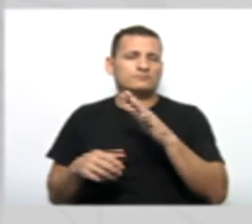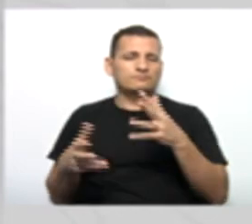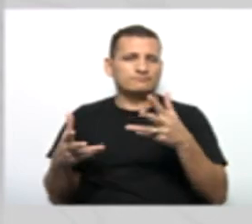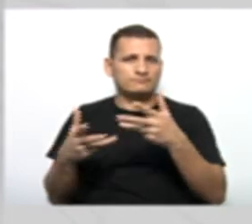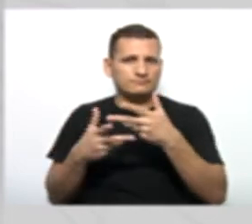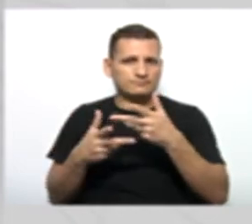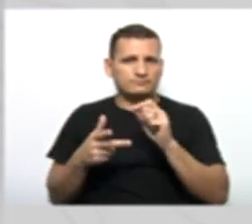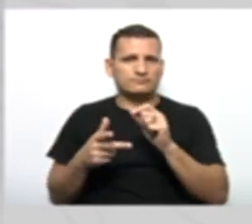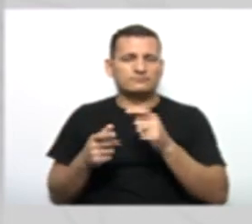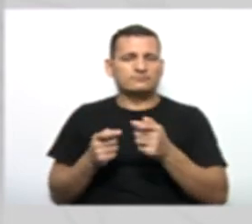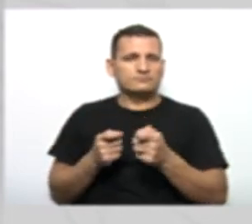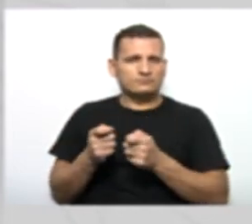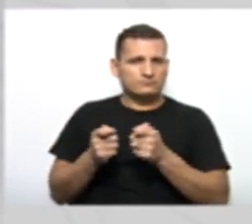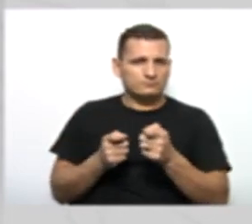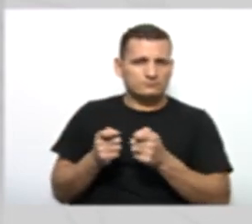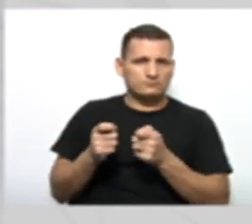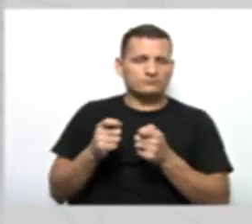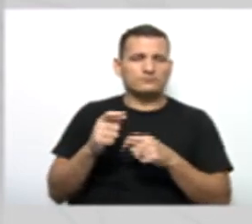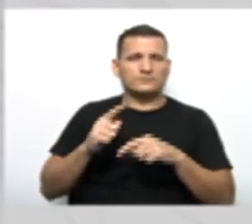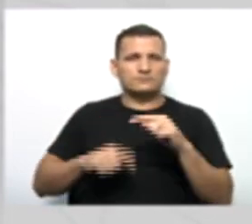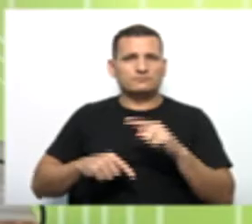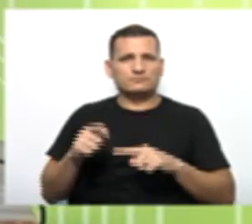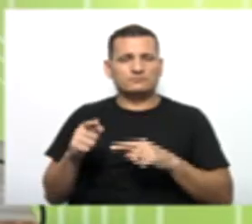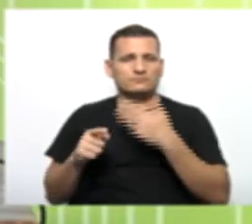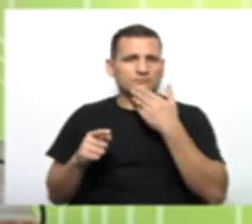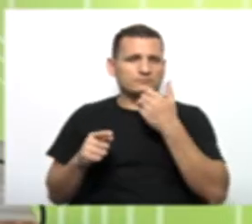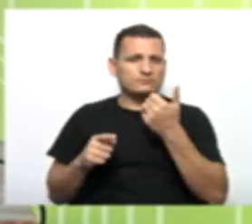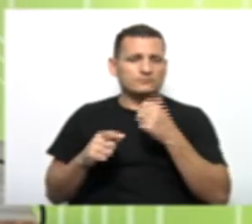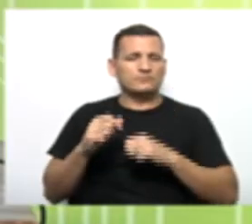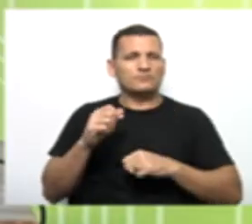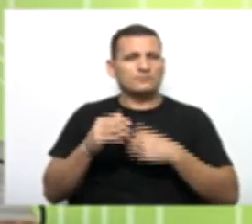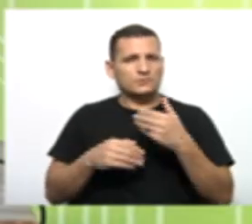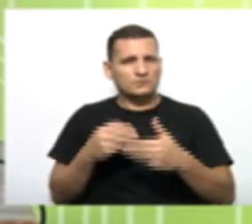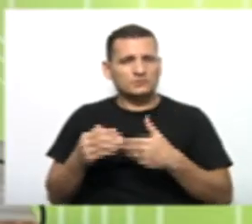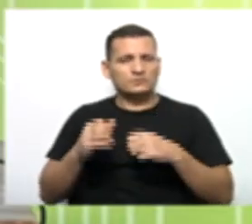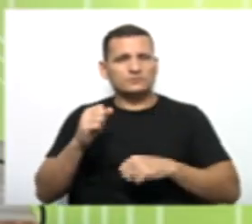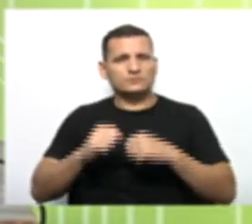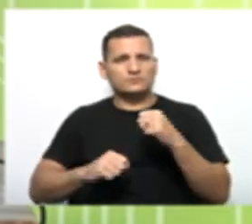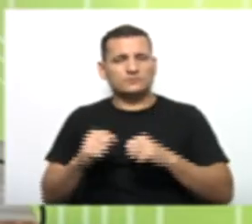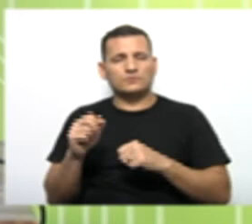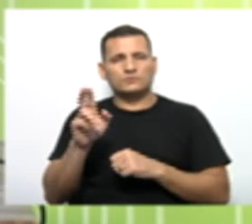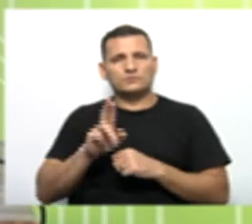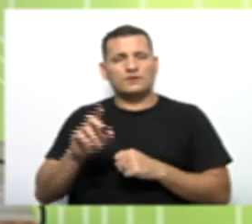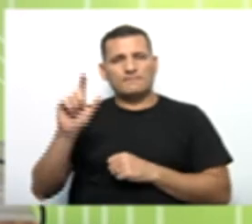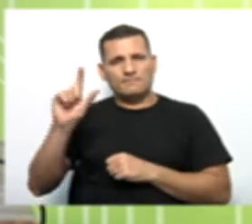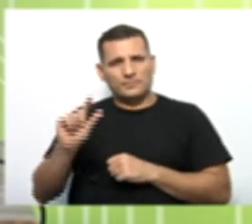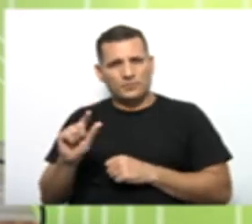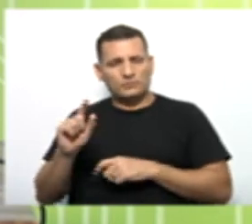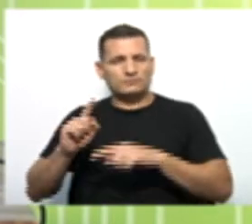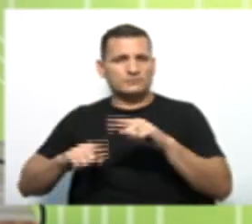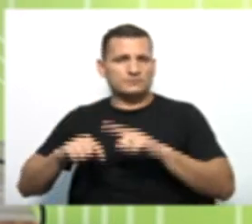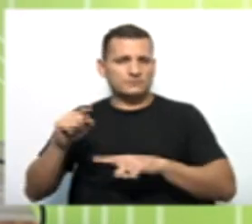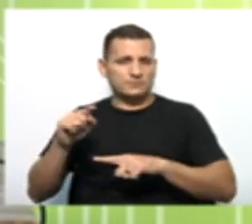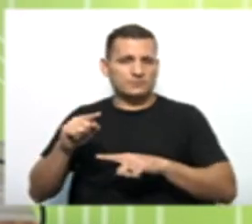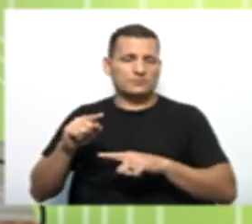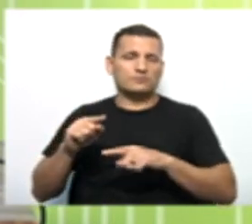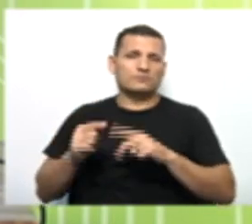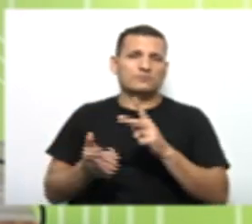através do controle de matéria-prima, através dos melhoramentos dos processos industriais, utilizar menos matéria-prima para produzir uma